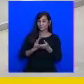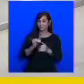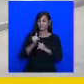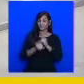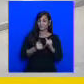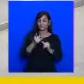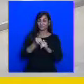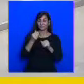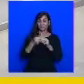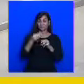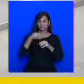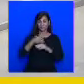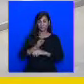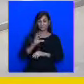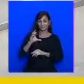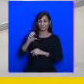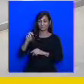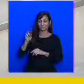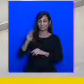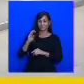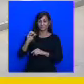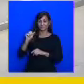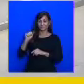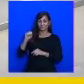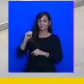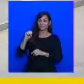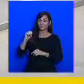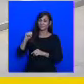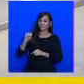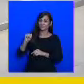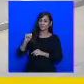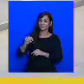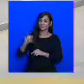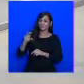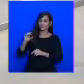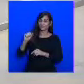acumulado acessando loterias.caixa.gov.br.